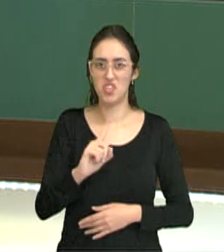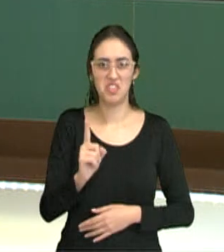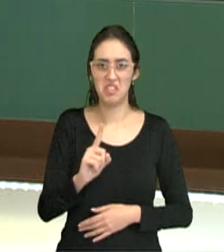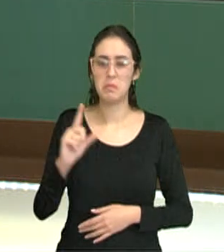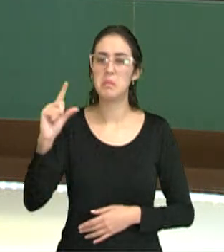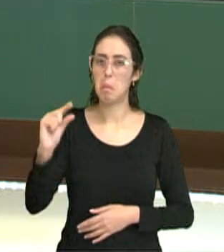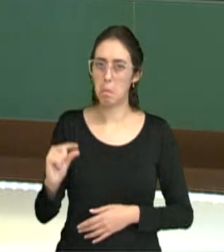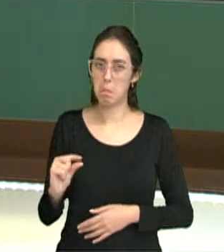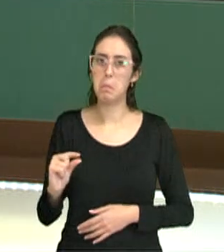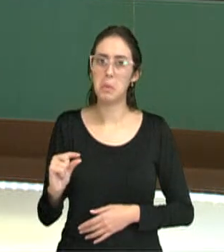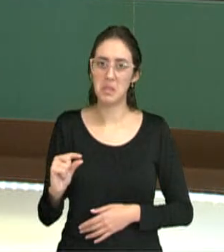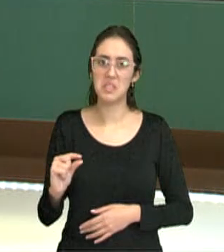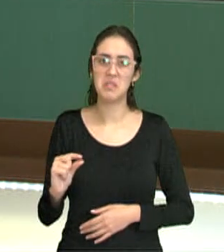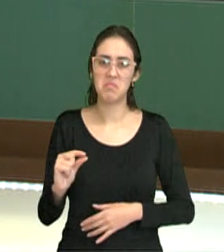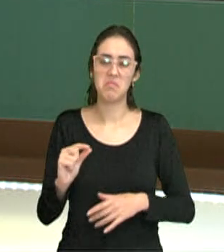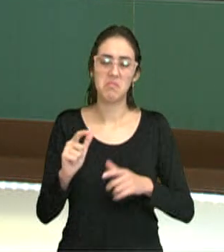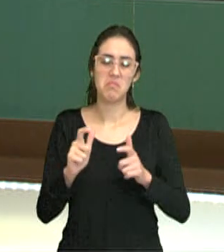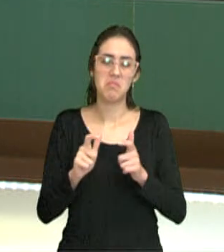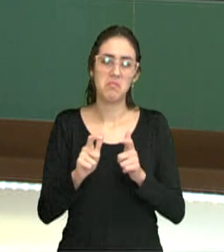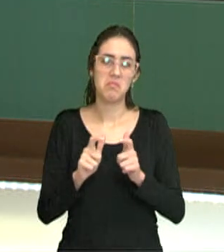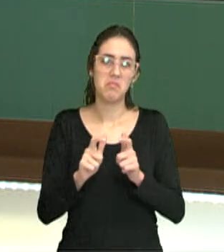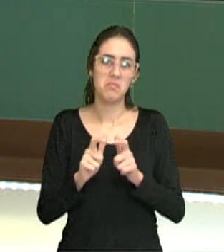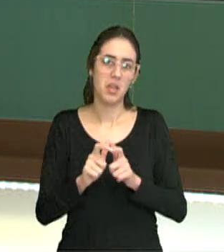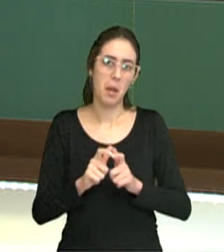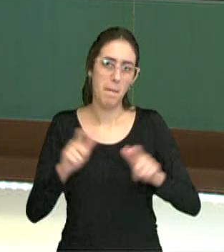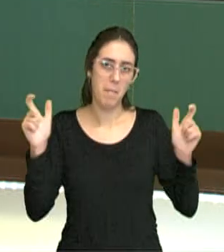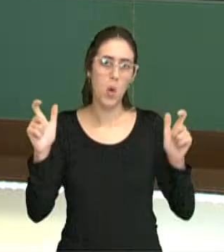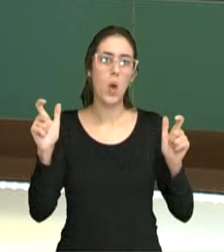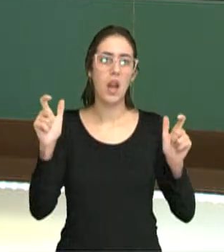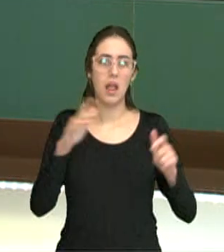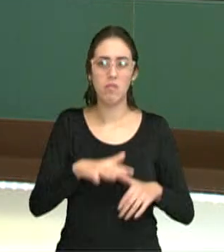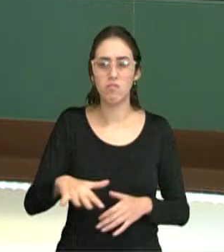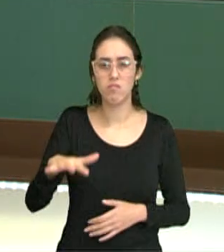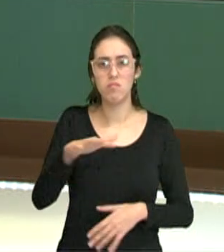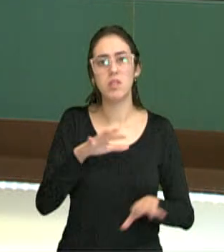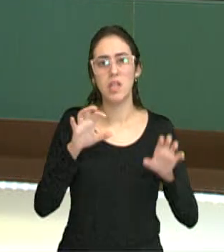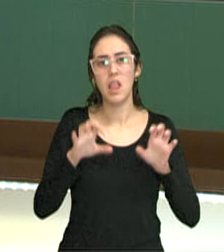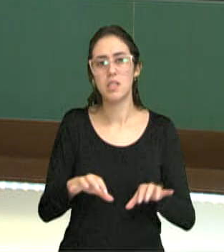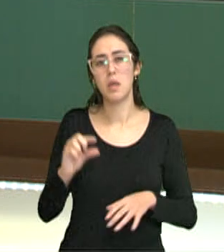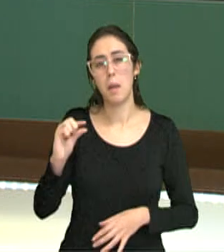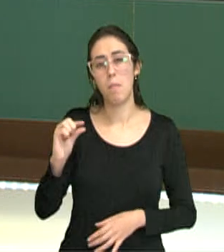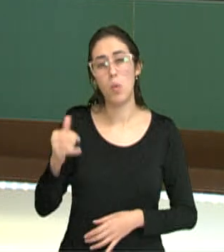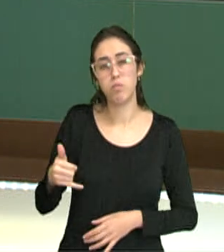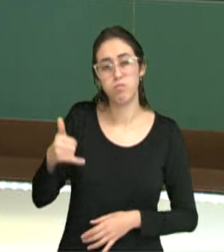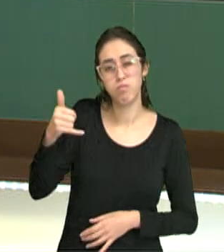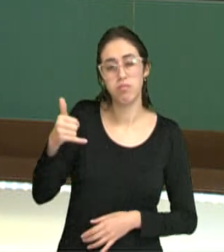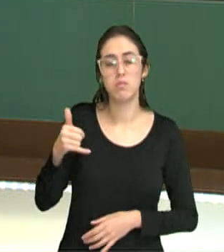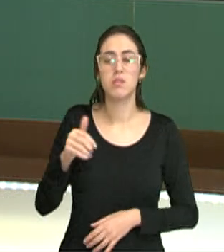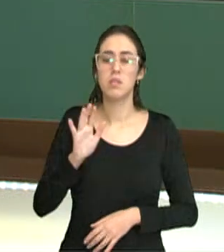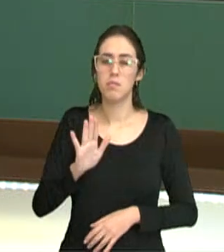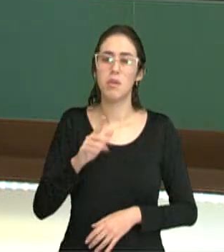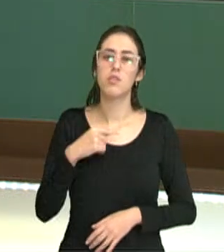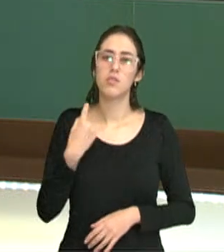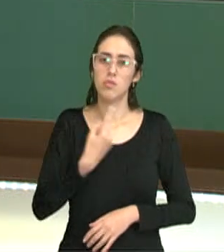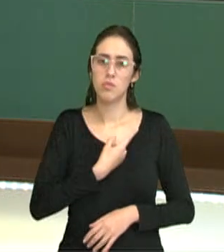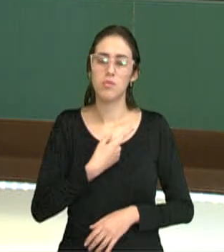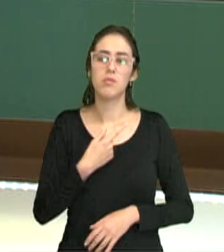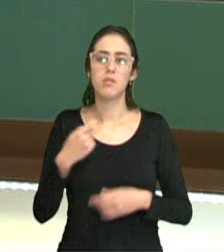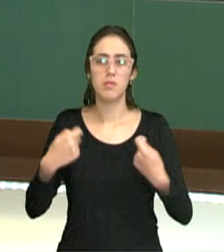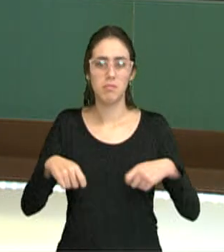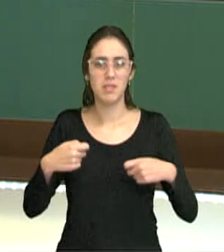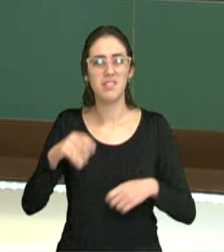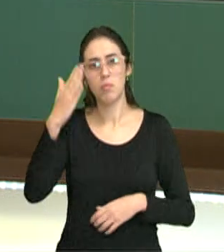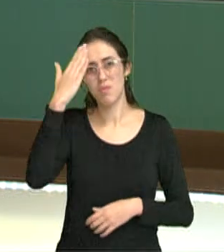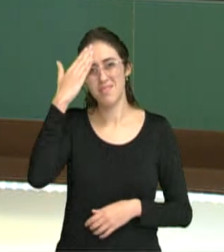ano na maioria das nossas aplicações de investimentos. Mas a gente tem que saber exatamente, por